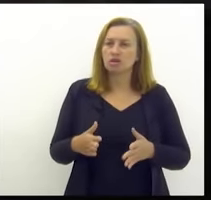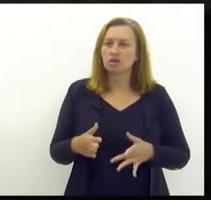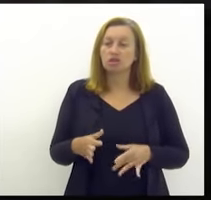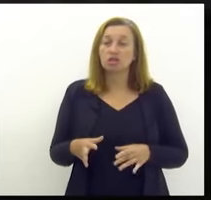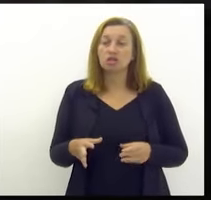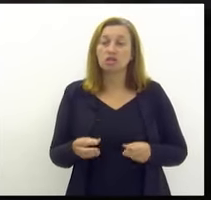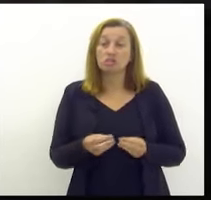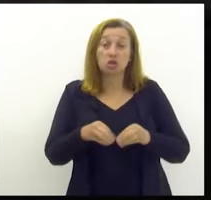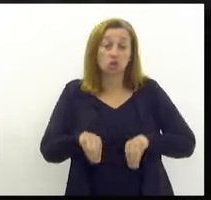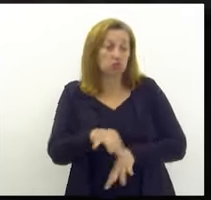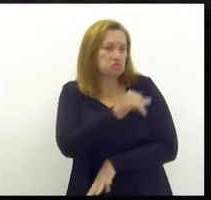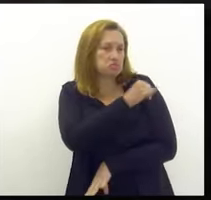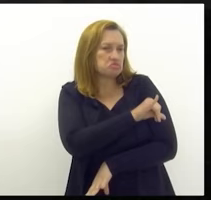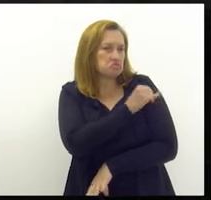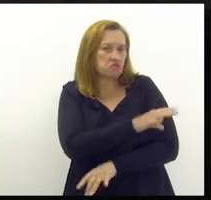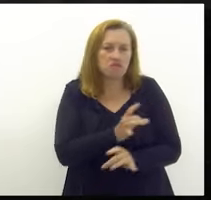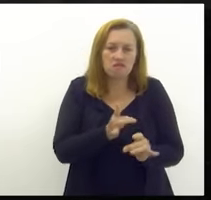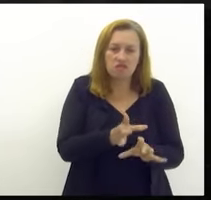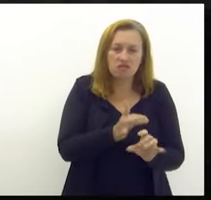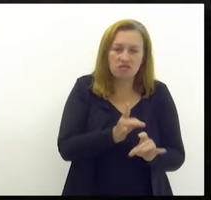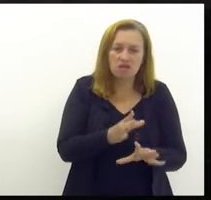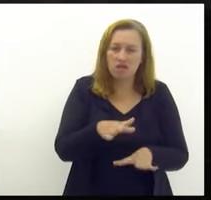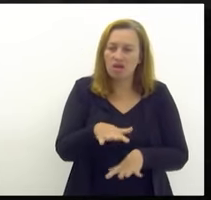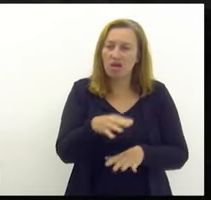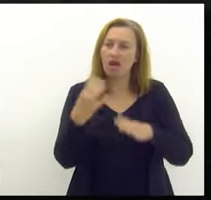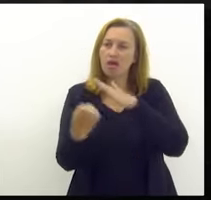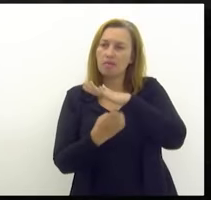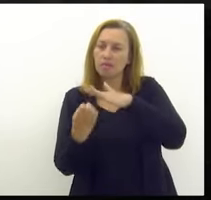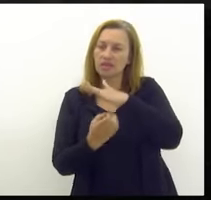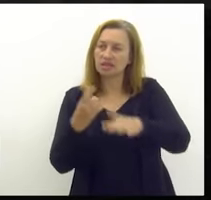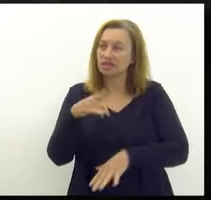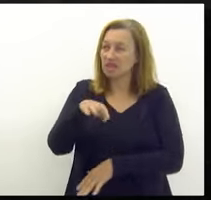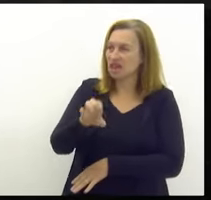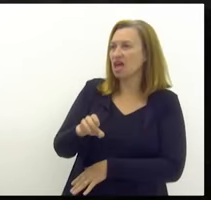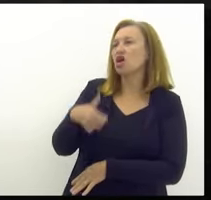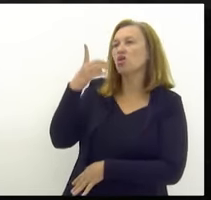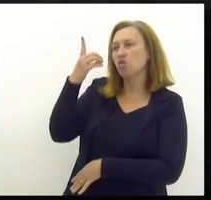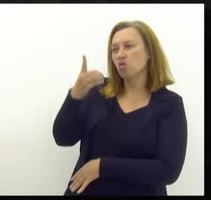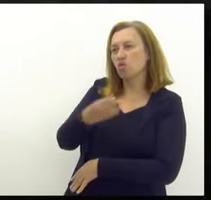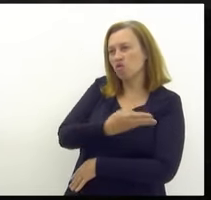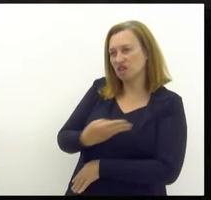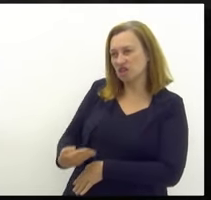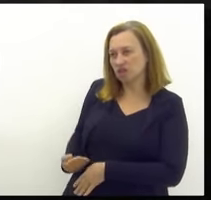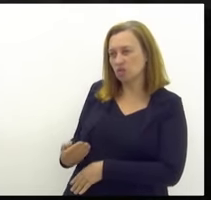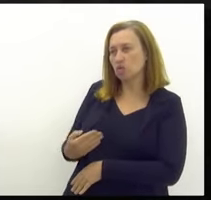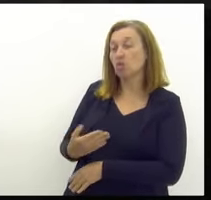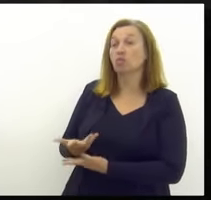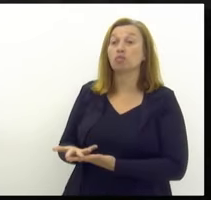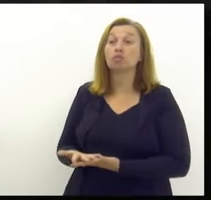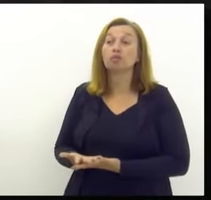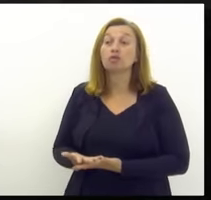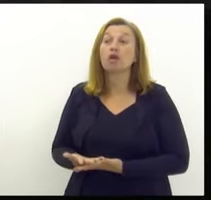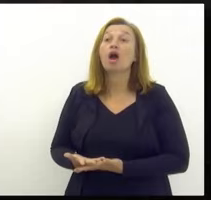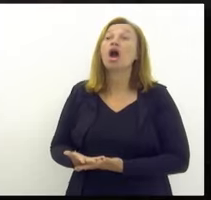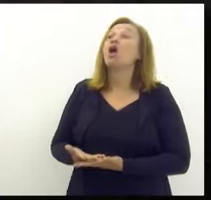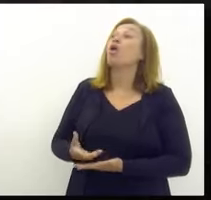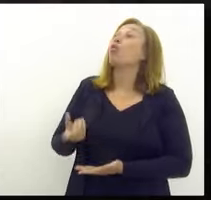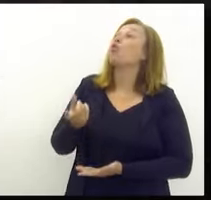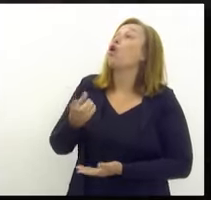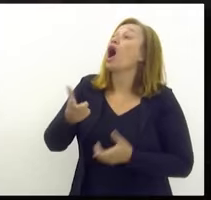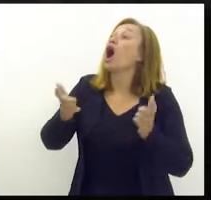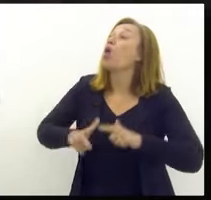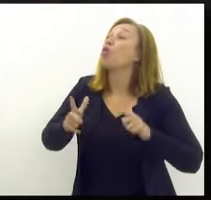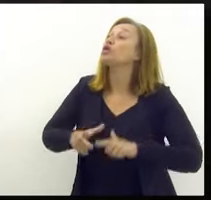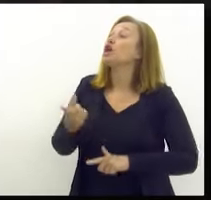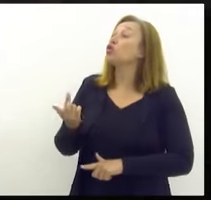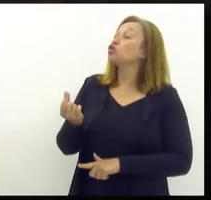Janeiro vender a Sedai e Governador Cláudio Castro de o dinheiro da Sedai 22